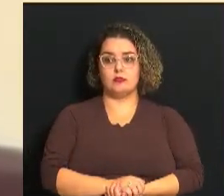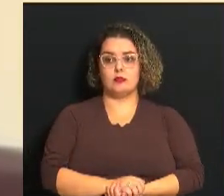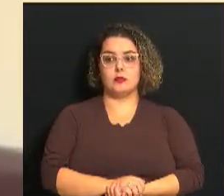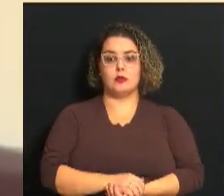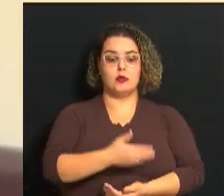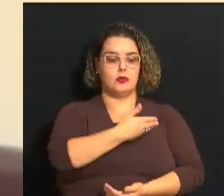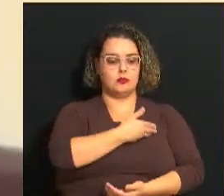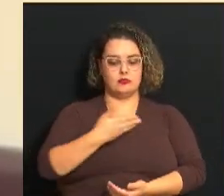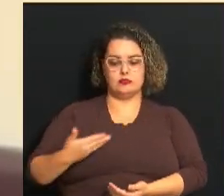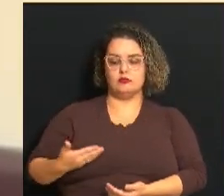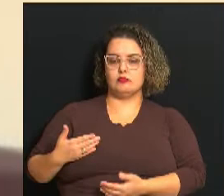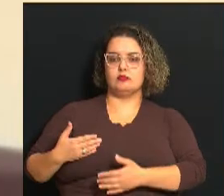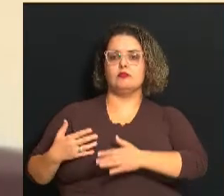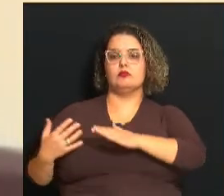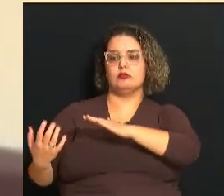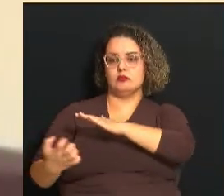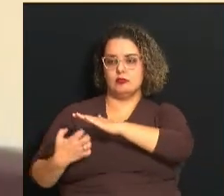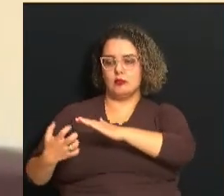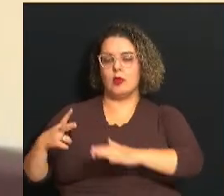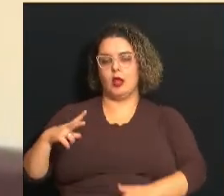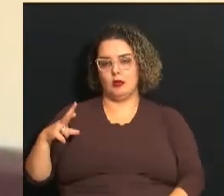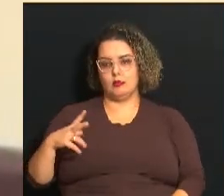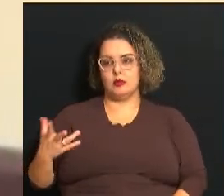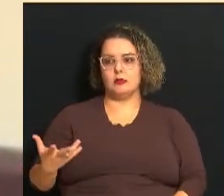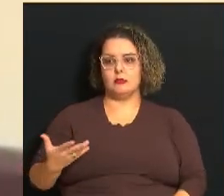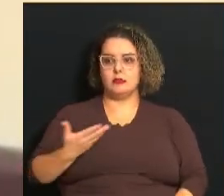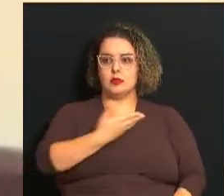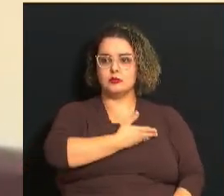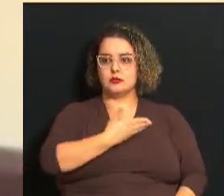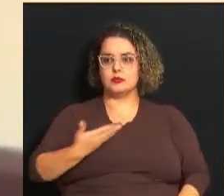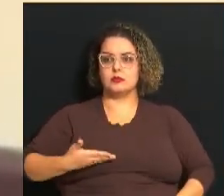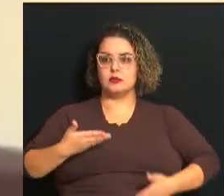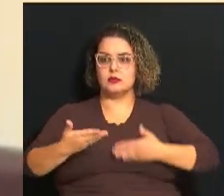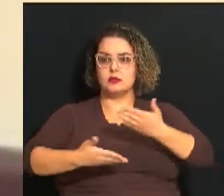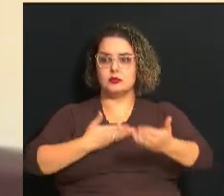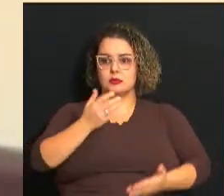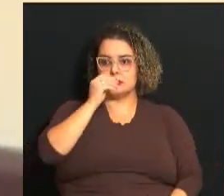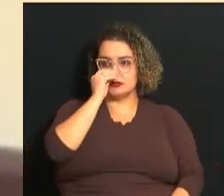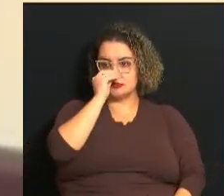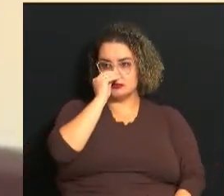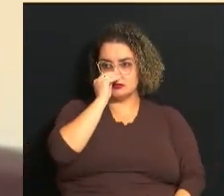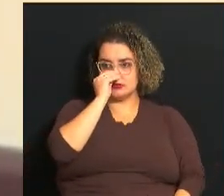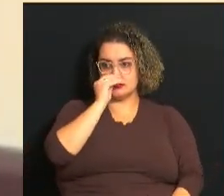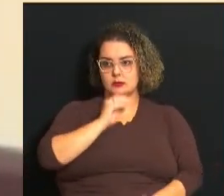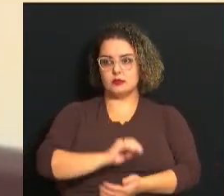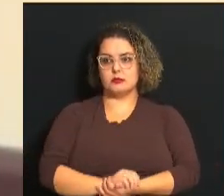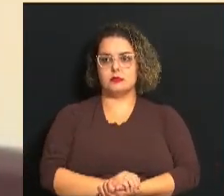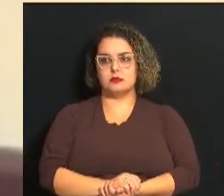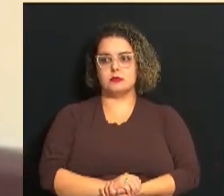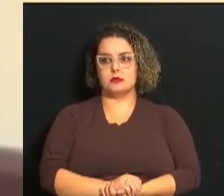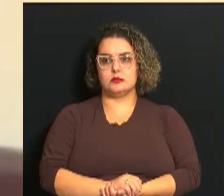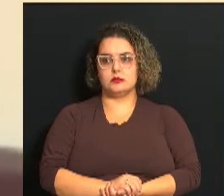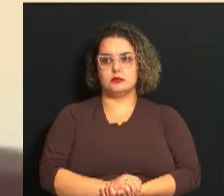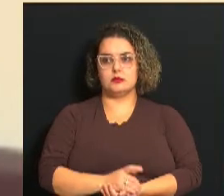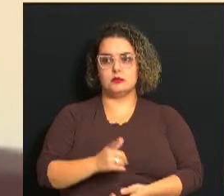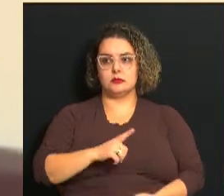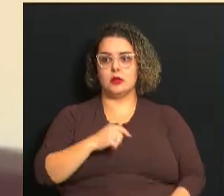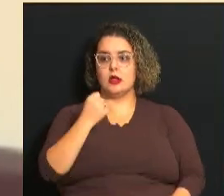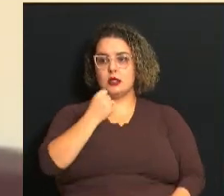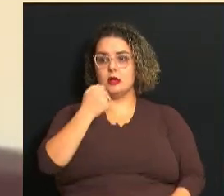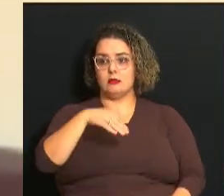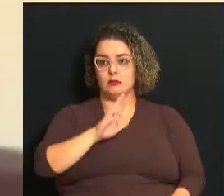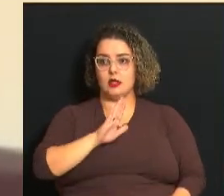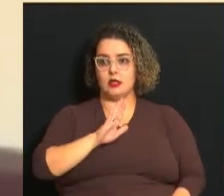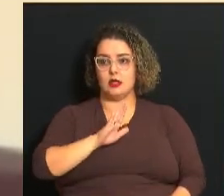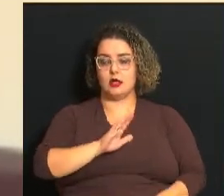público quanto na iniciativa privada mas eu acho que no serviço público é tem uns agravantes sempre é